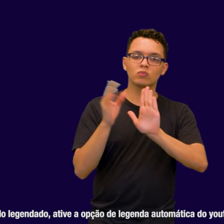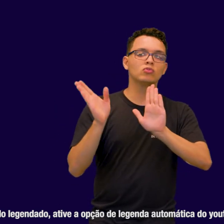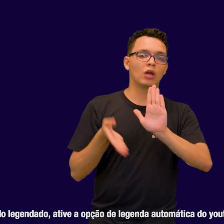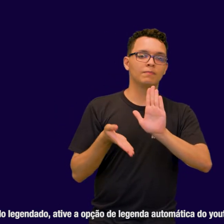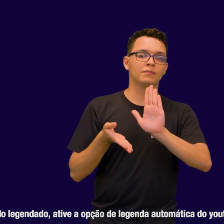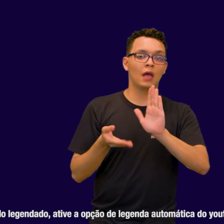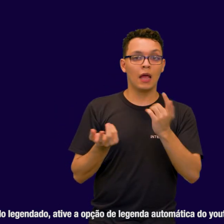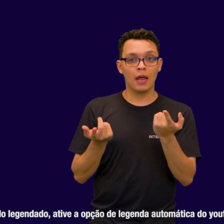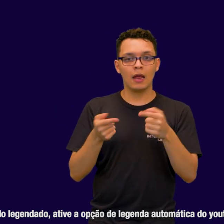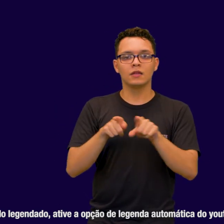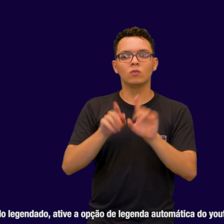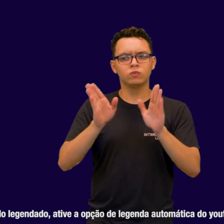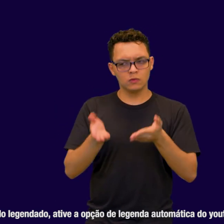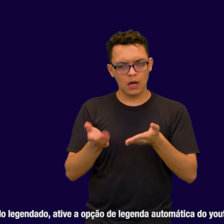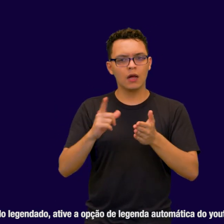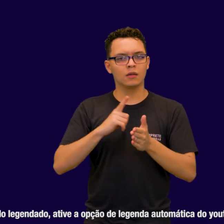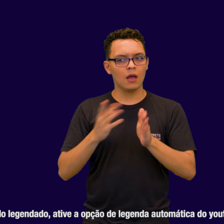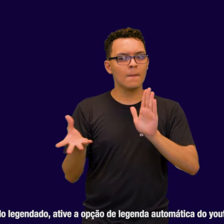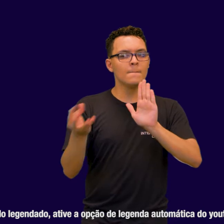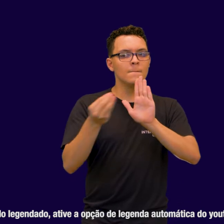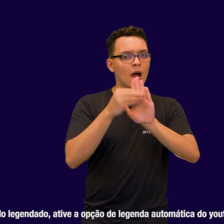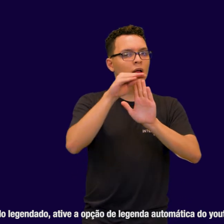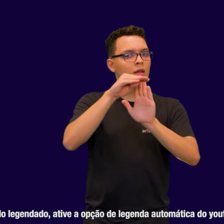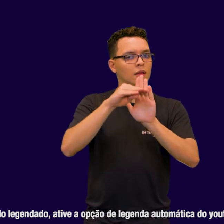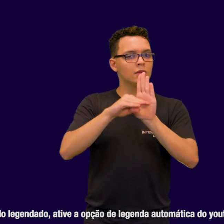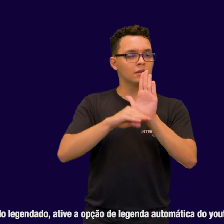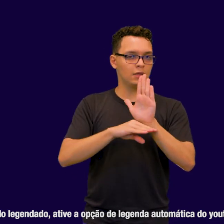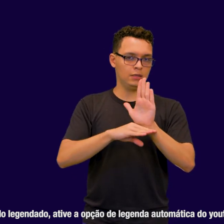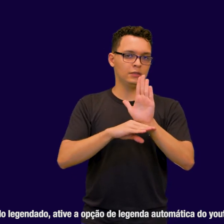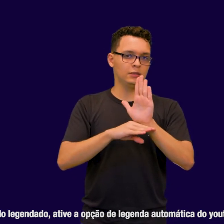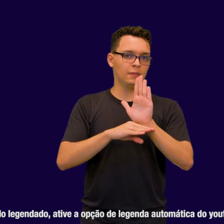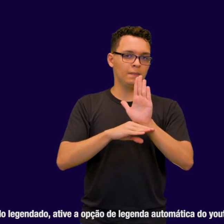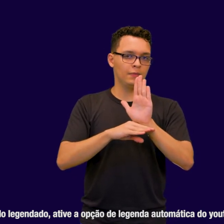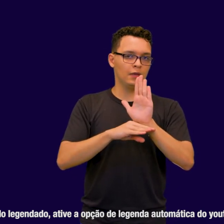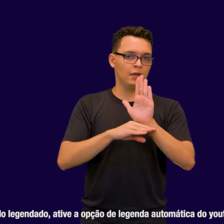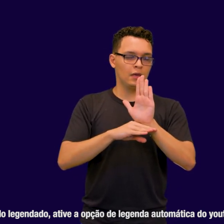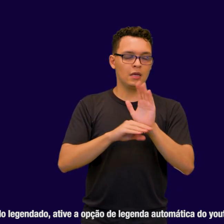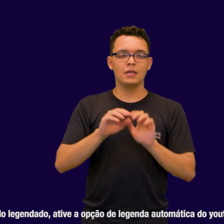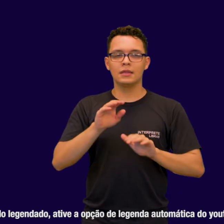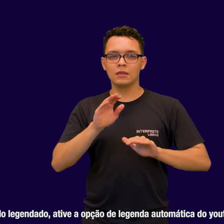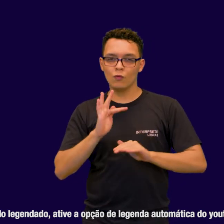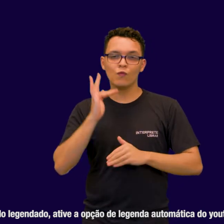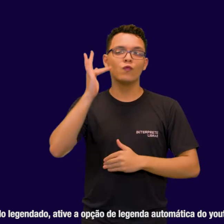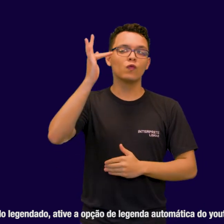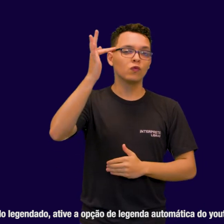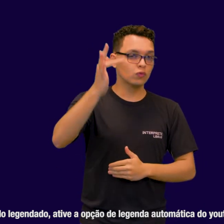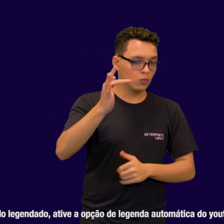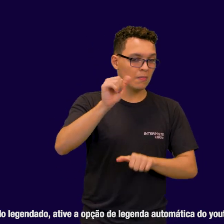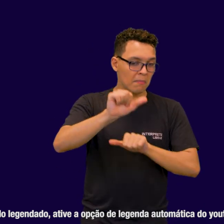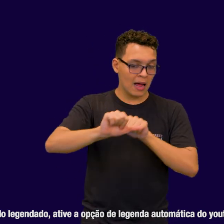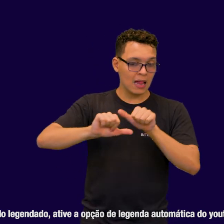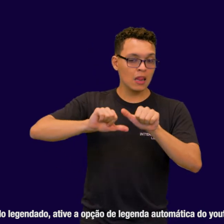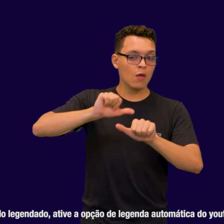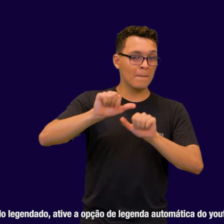fazer parte dessa lista de ocupações brasileiras. E isso, para virar uma profissão